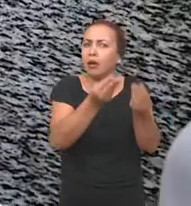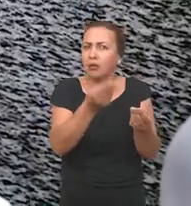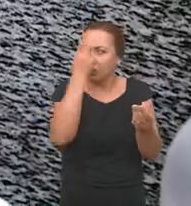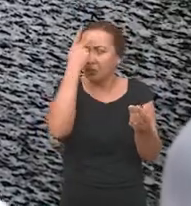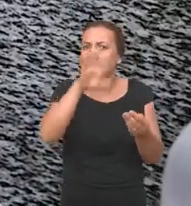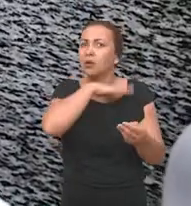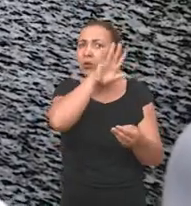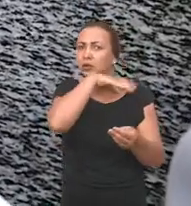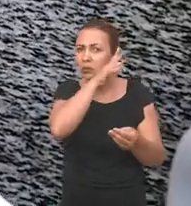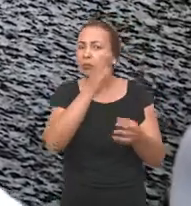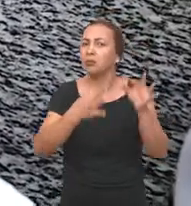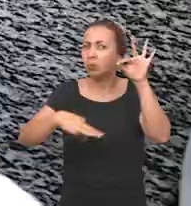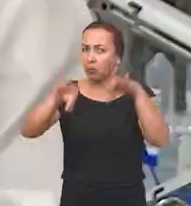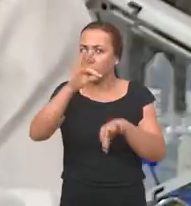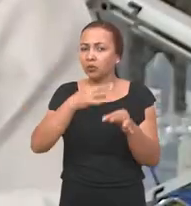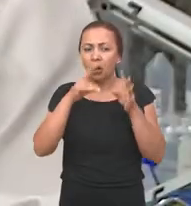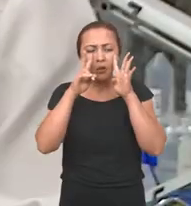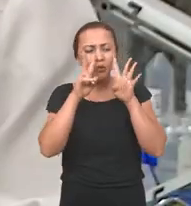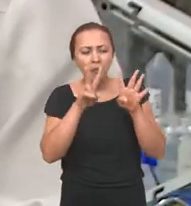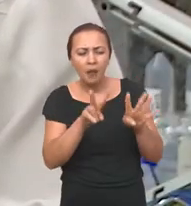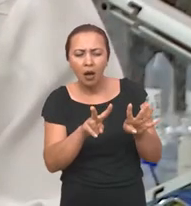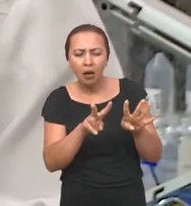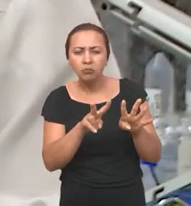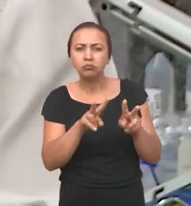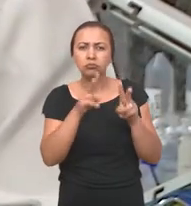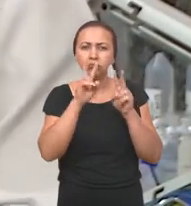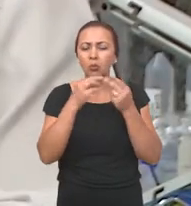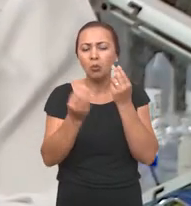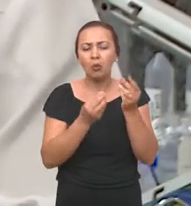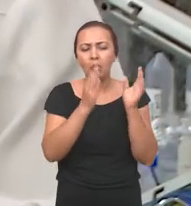de laboratório e aí observamos diversos